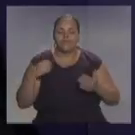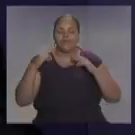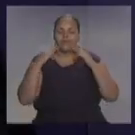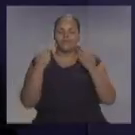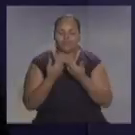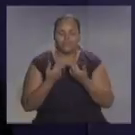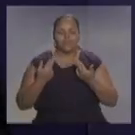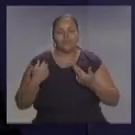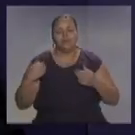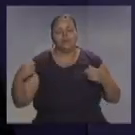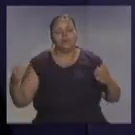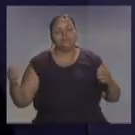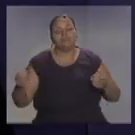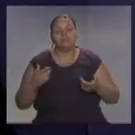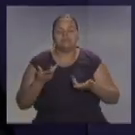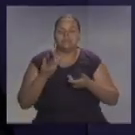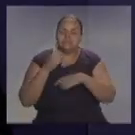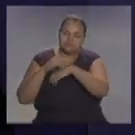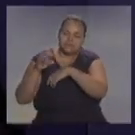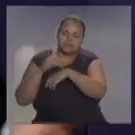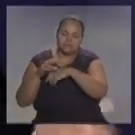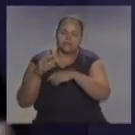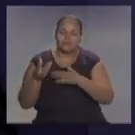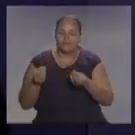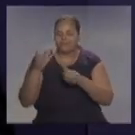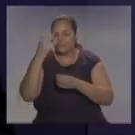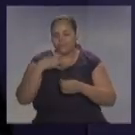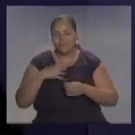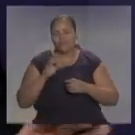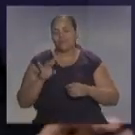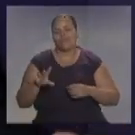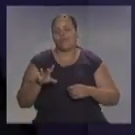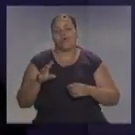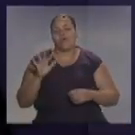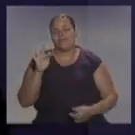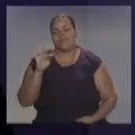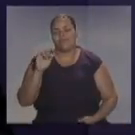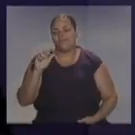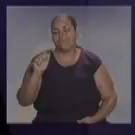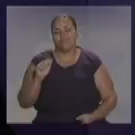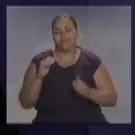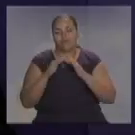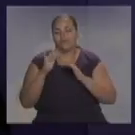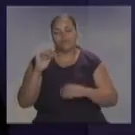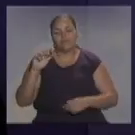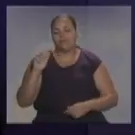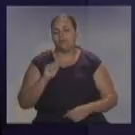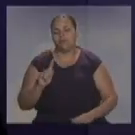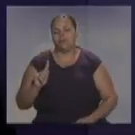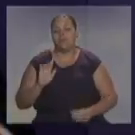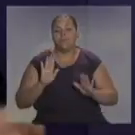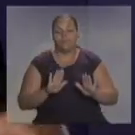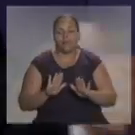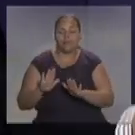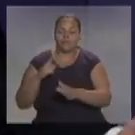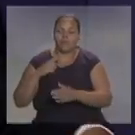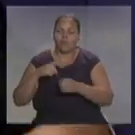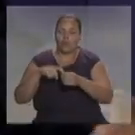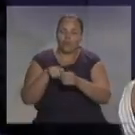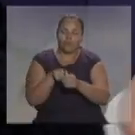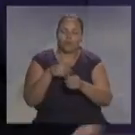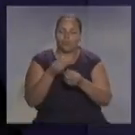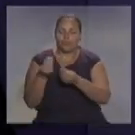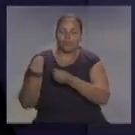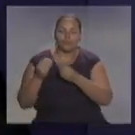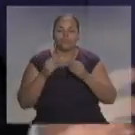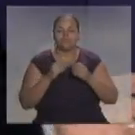uma reunião com eles, justamente levando essa situação que é muito grave. Porque não é só questão da FIA, né, a Fundação da Infância e Adolescente, mas que tem convênios com